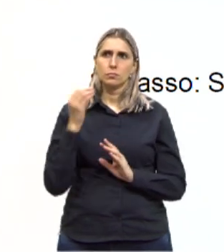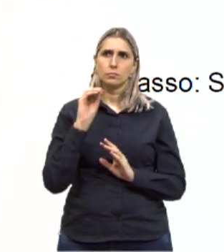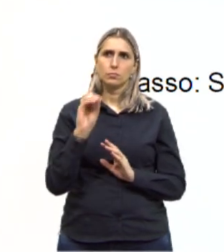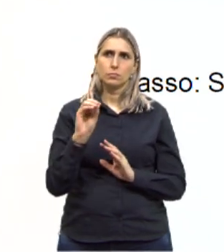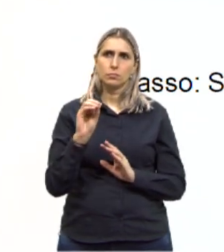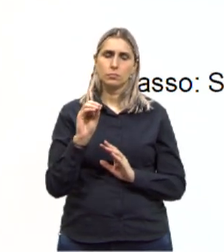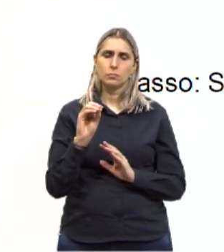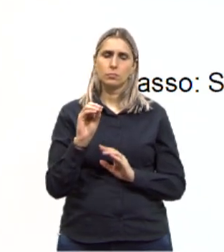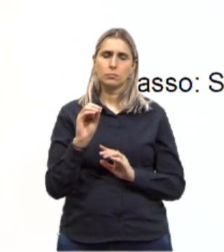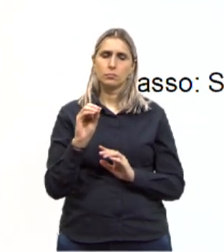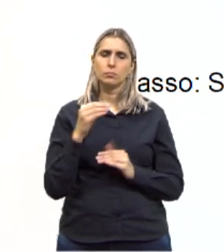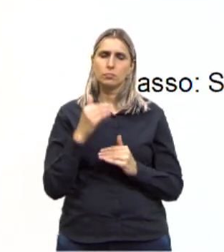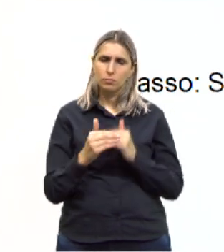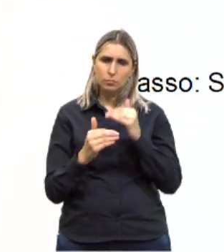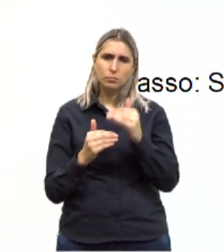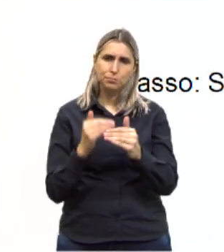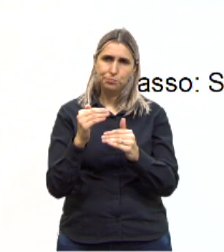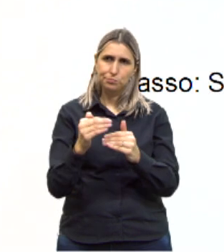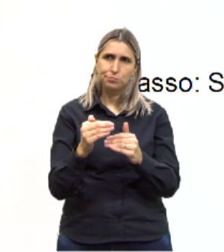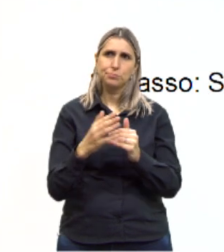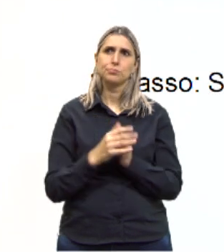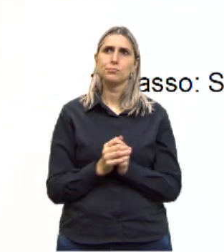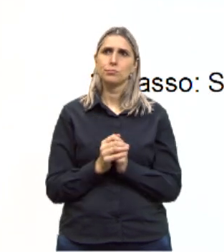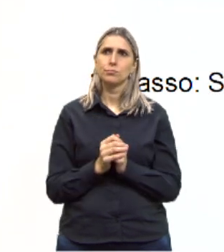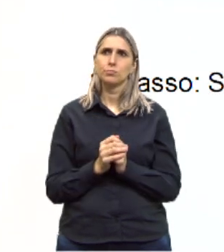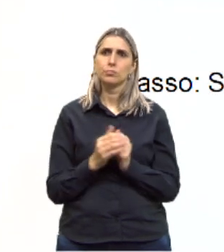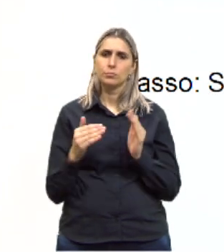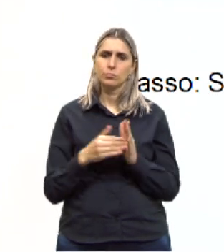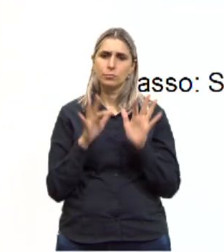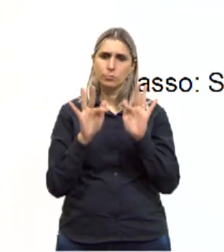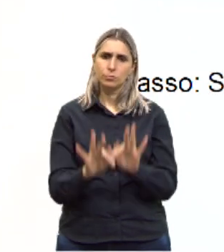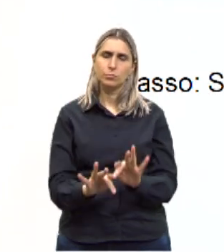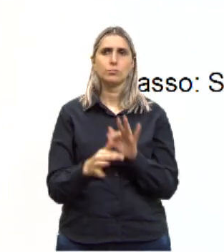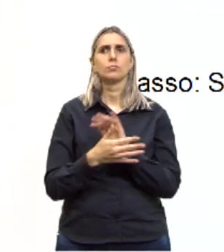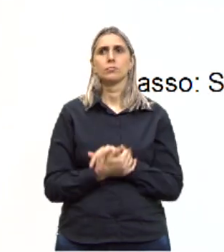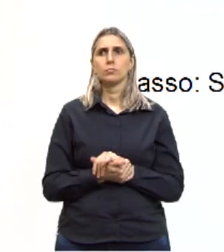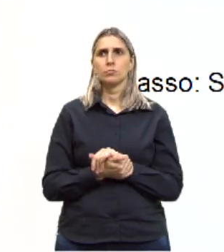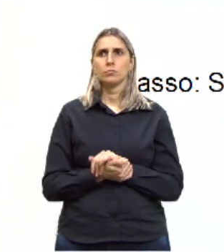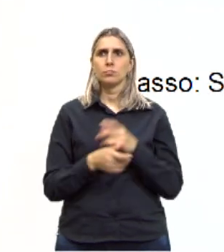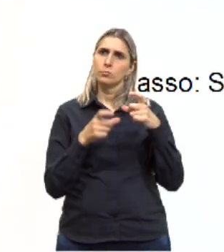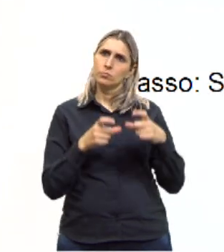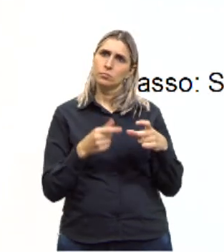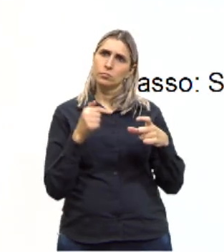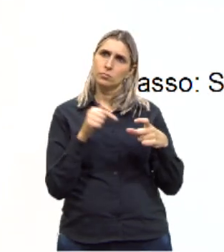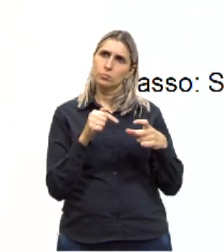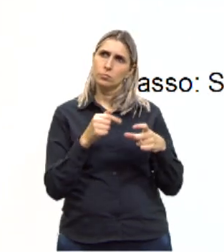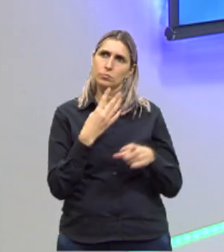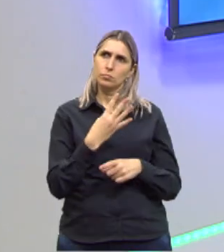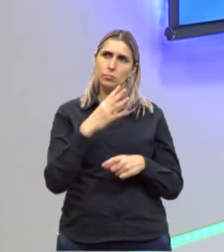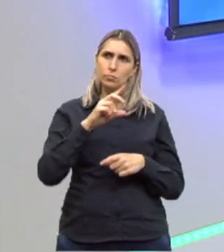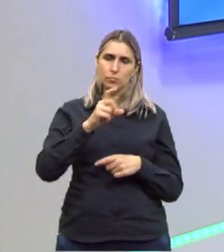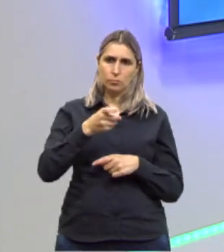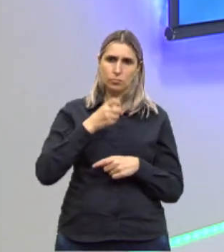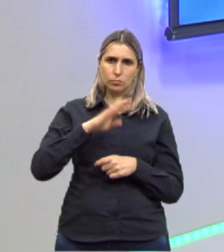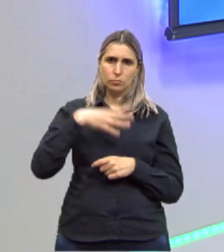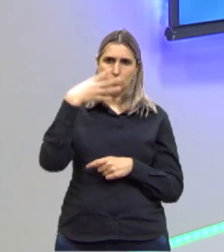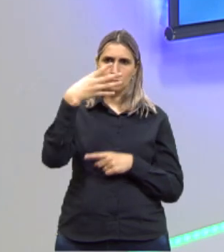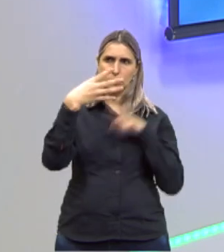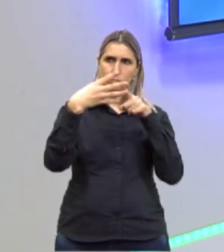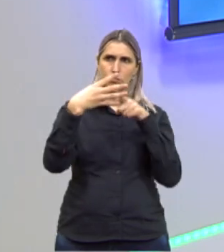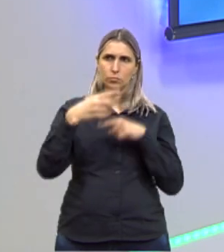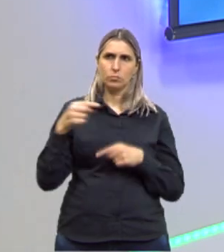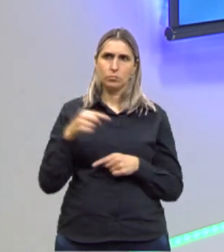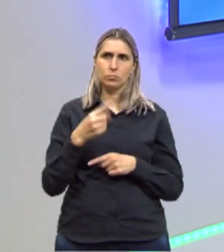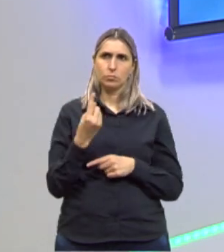com vocês nesse passo a passo até o fim, onde eu tenho 4x na quarta